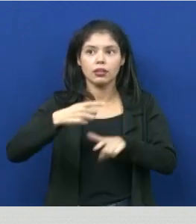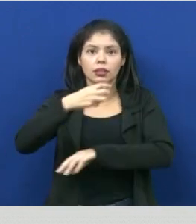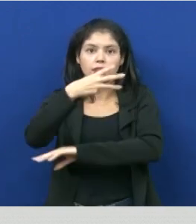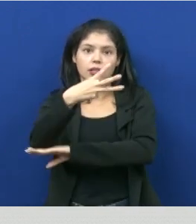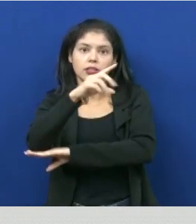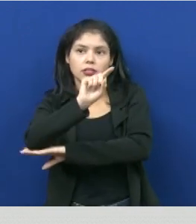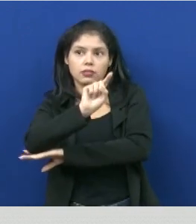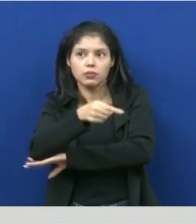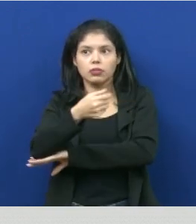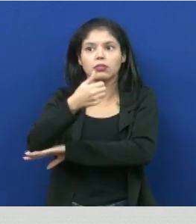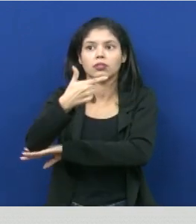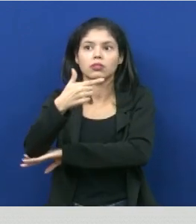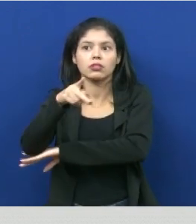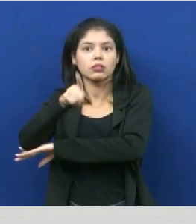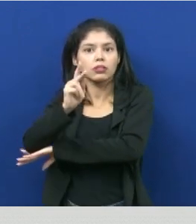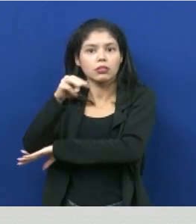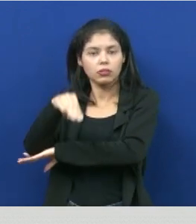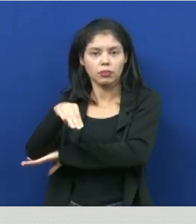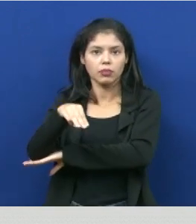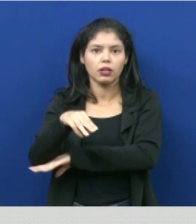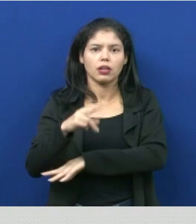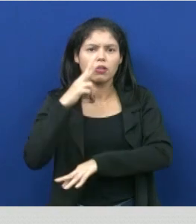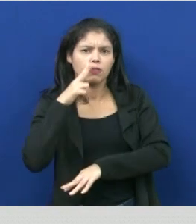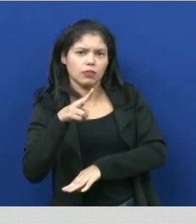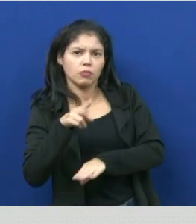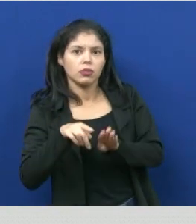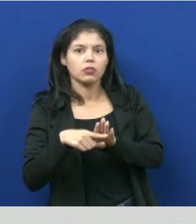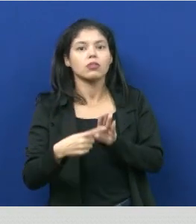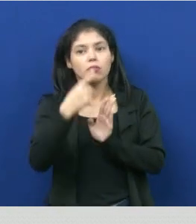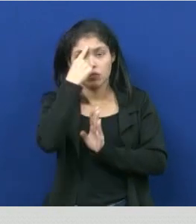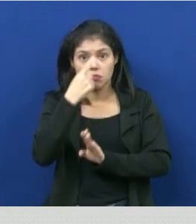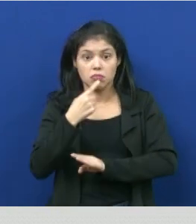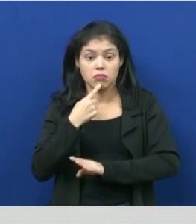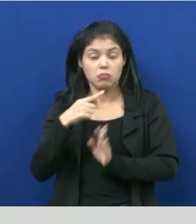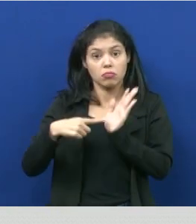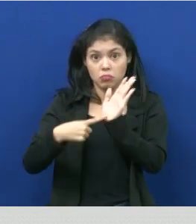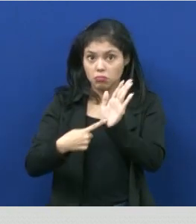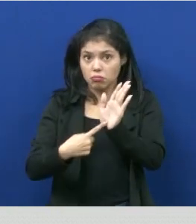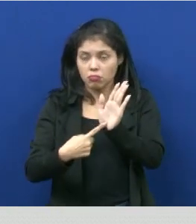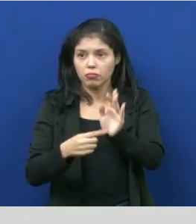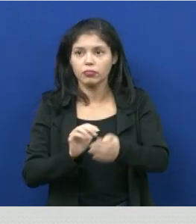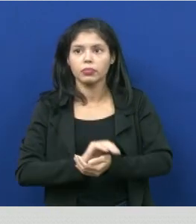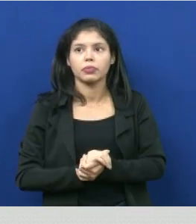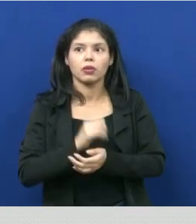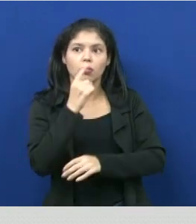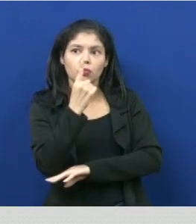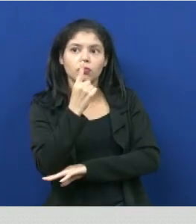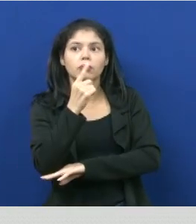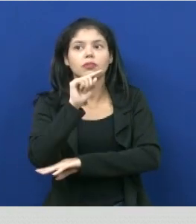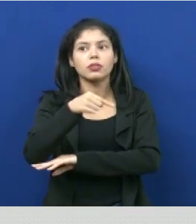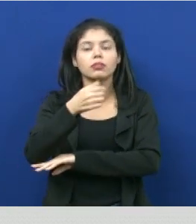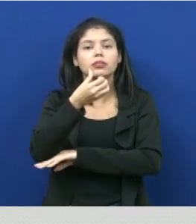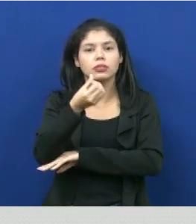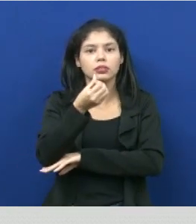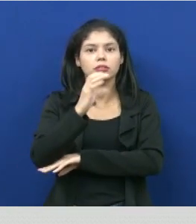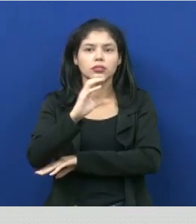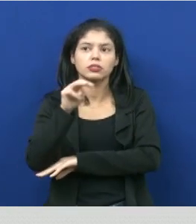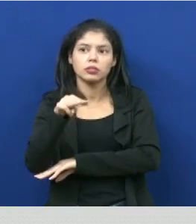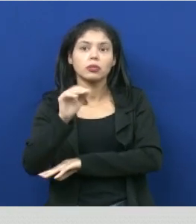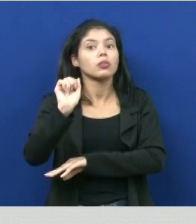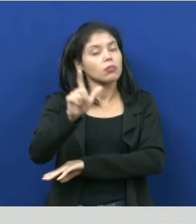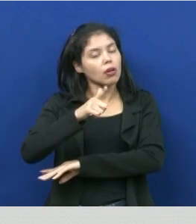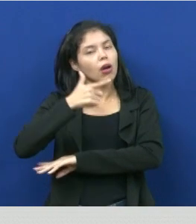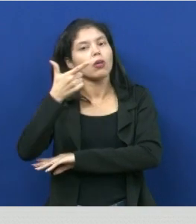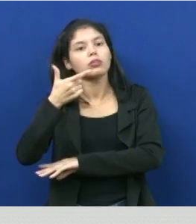3,2 quilômetros. Nós temos aí uma distância aqui representada no mapa. Observe, 1,6 centímetros. E uma outra